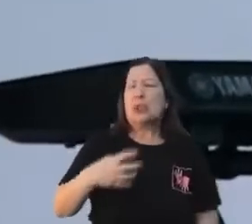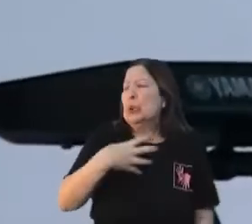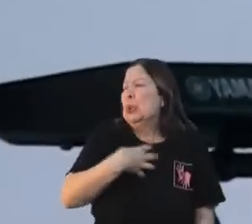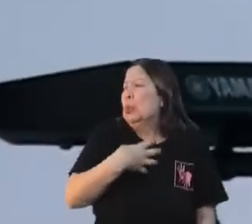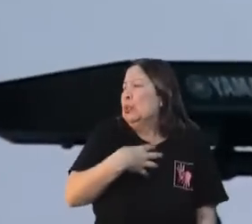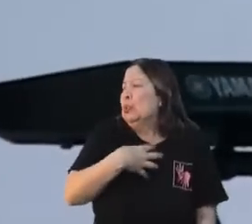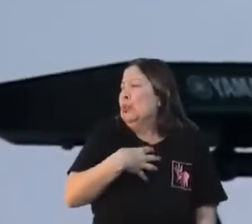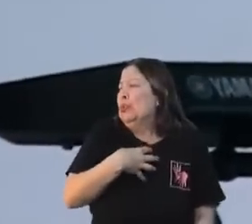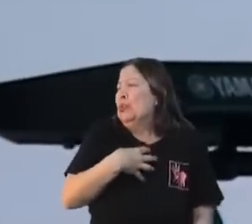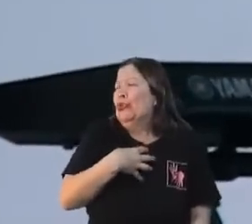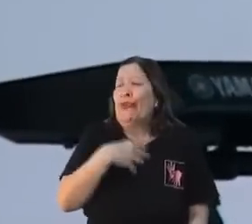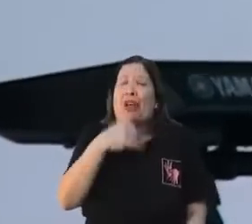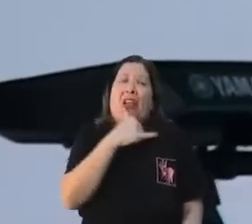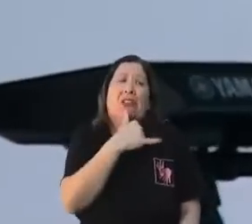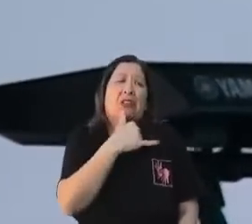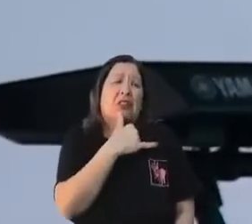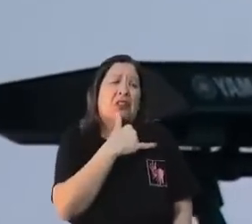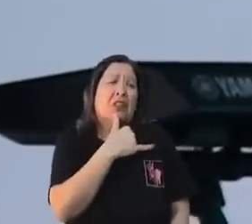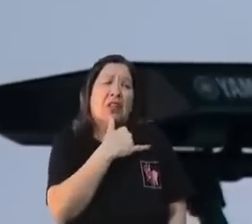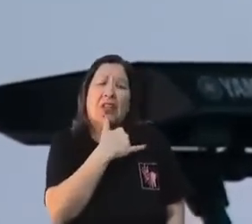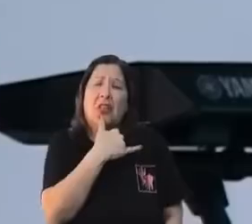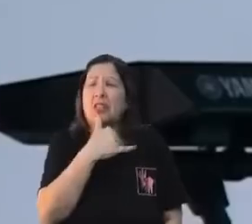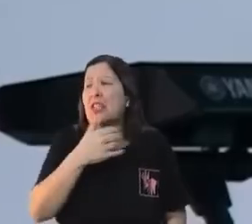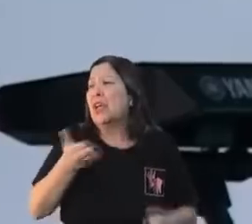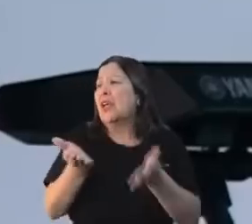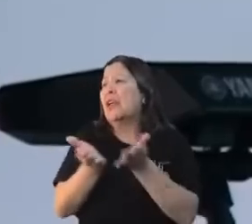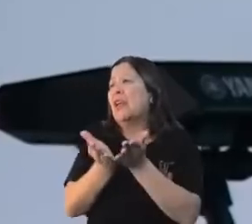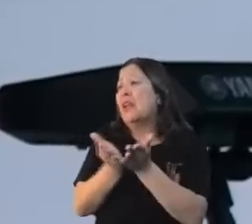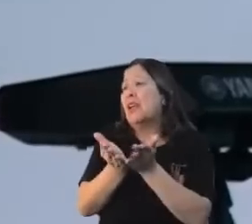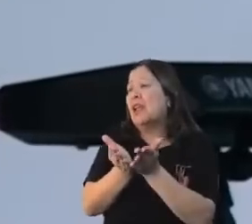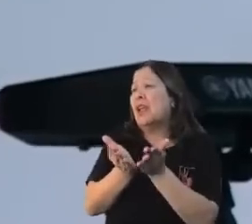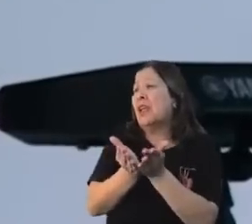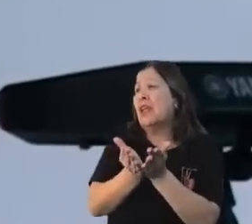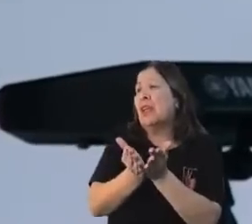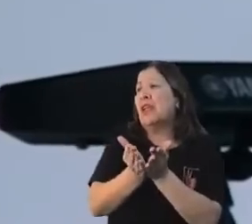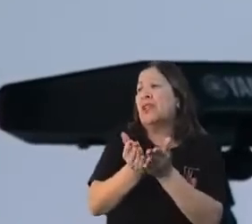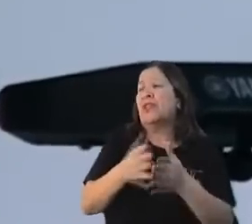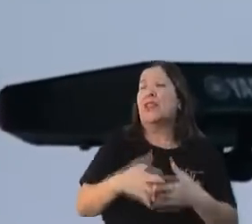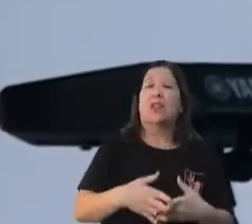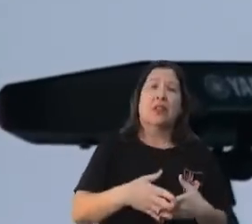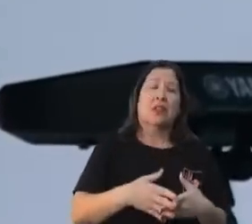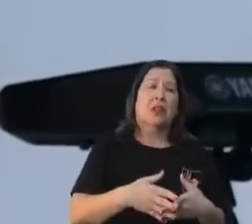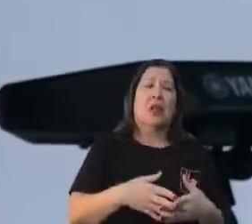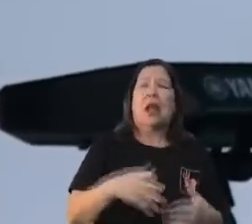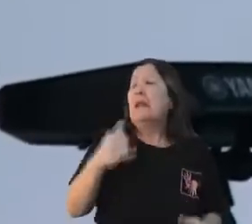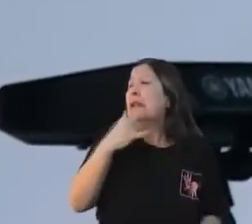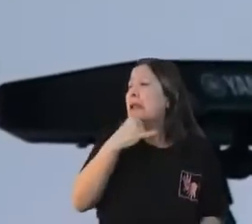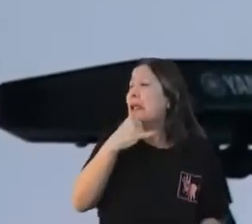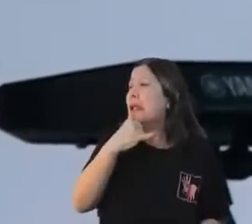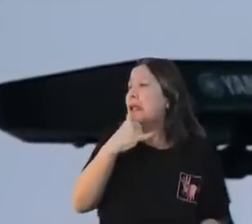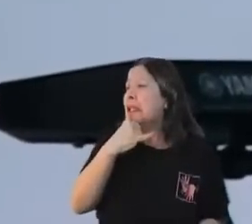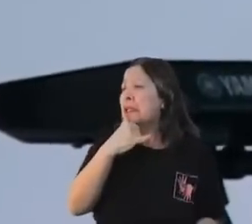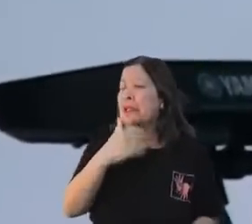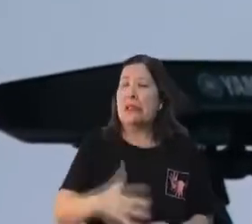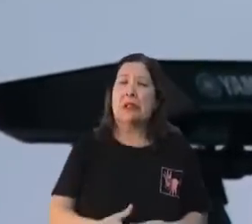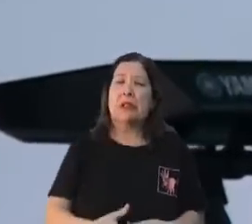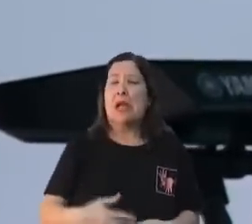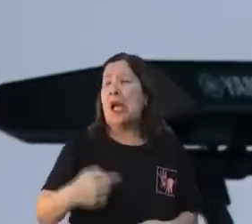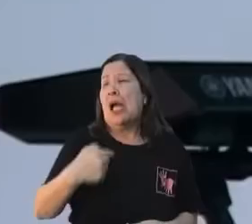melindra. Qualquer coisinha, eu também, eu estava fazendo. Me criticaram, agora não faço mais nada. Agora eu não faço mais